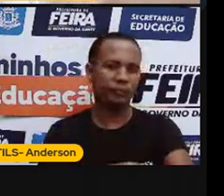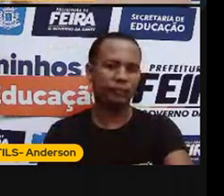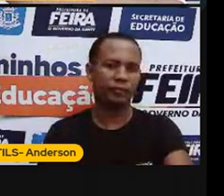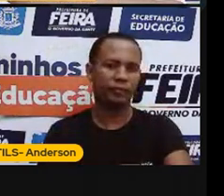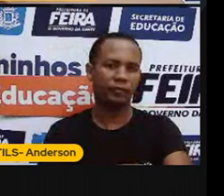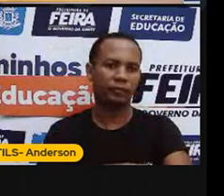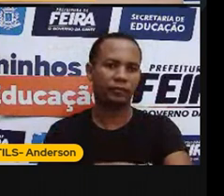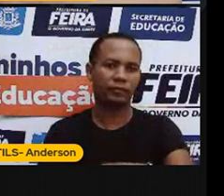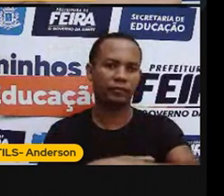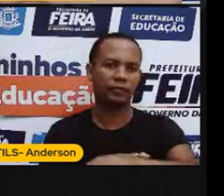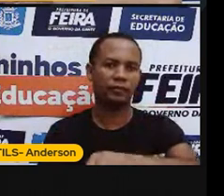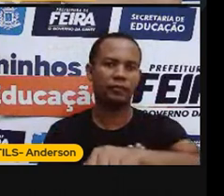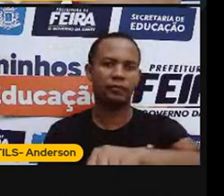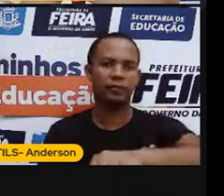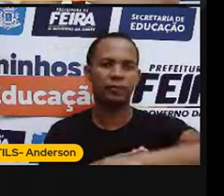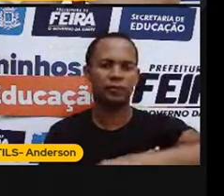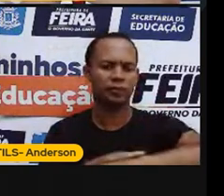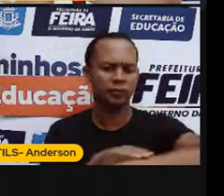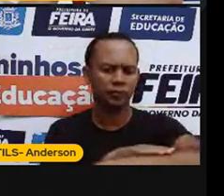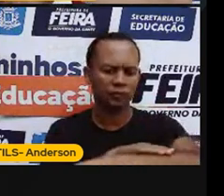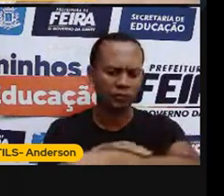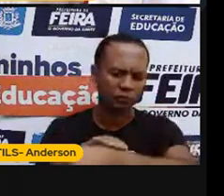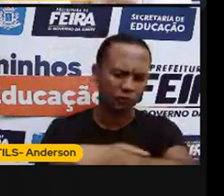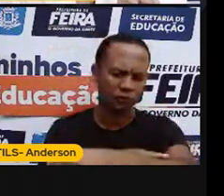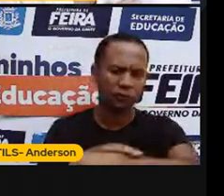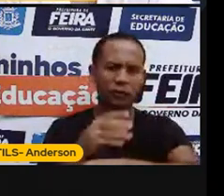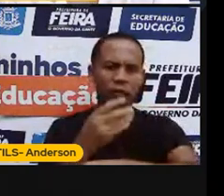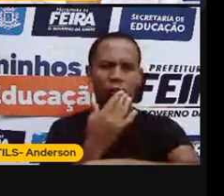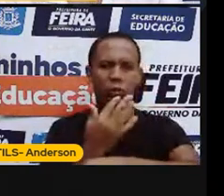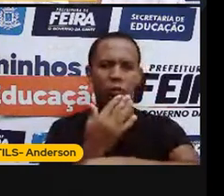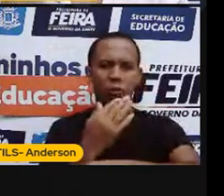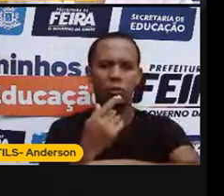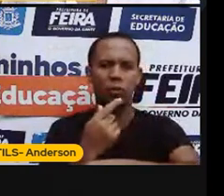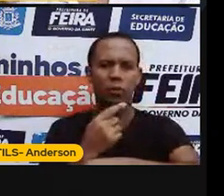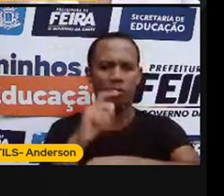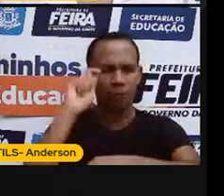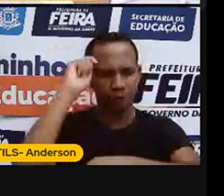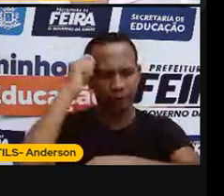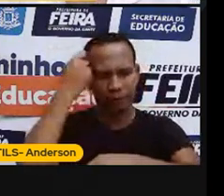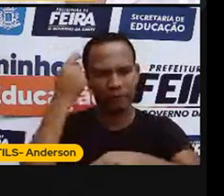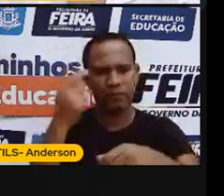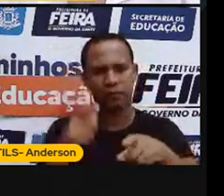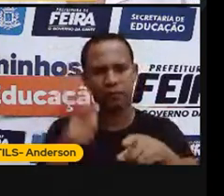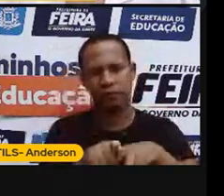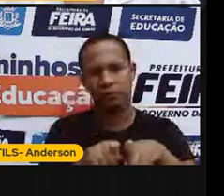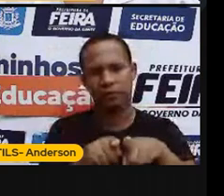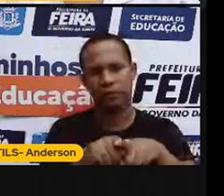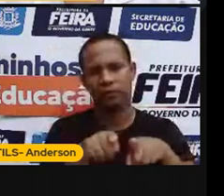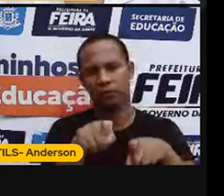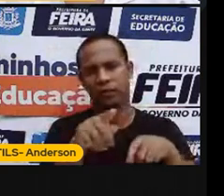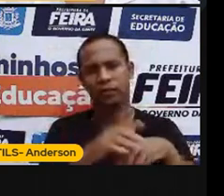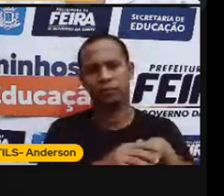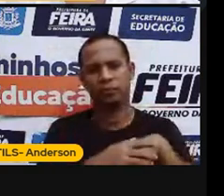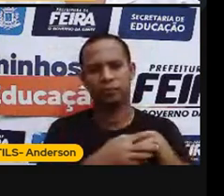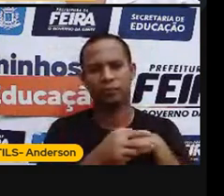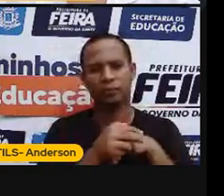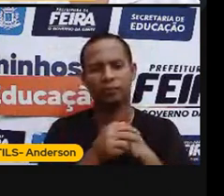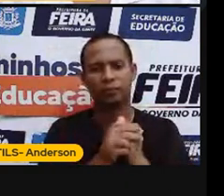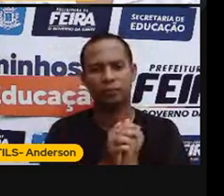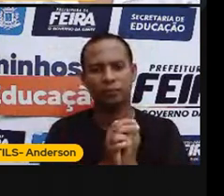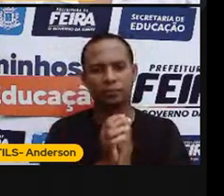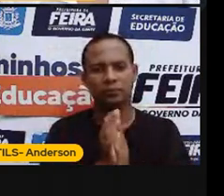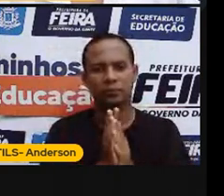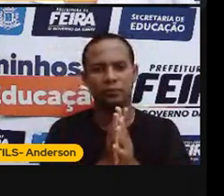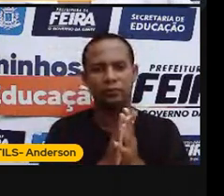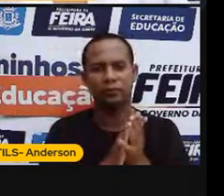para cá, assim sobre a pele, o que que acontece? Ele escurece, e aí ele dá esse tom preto,